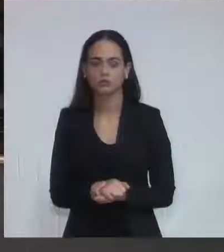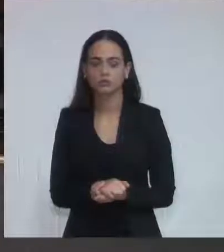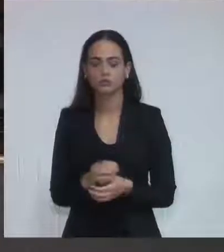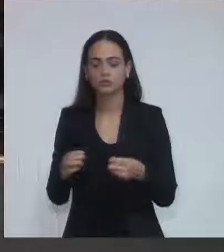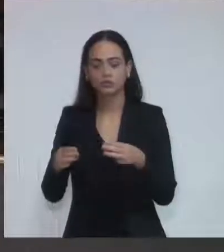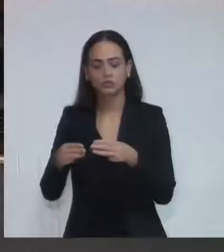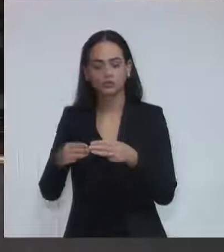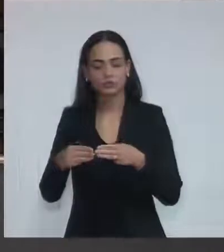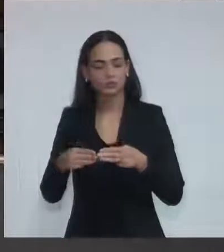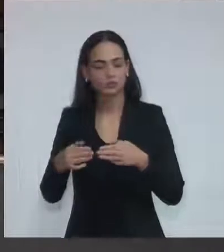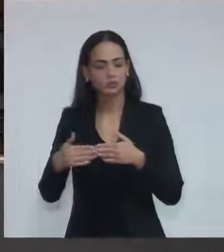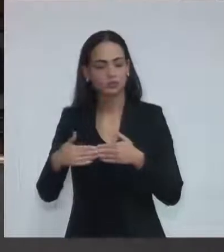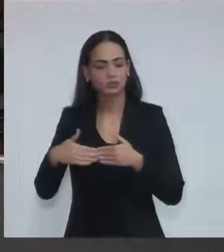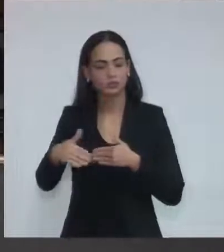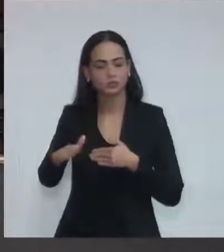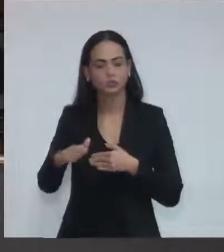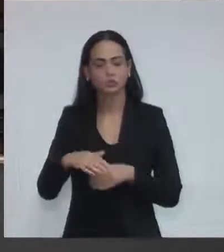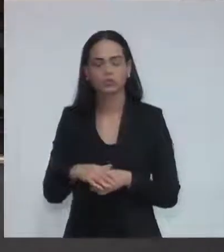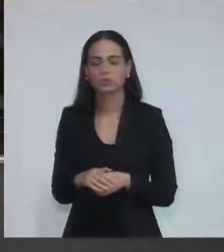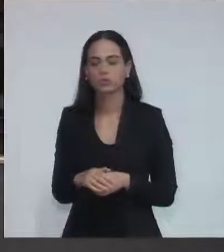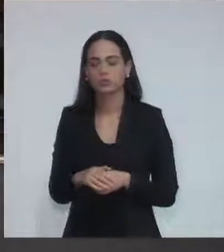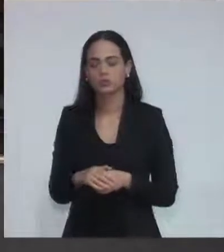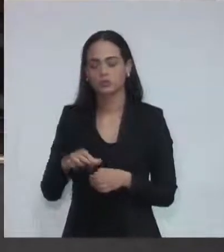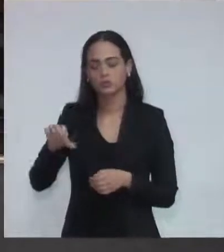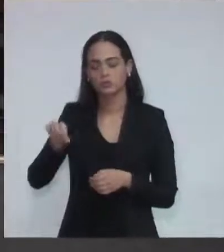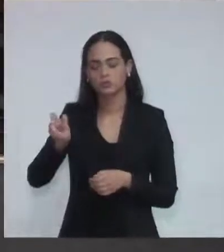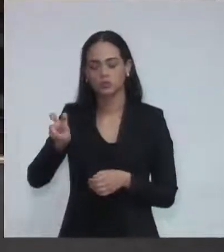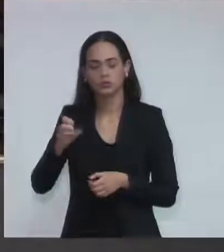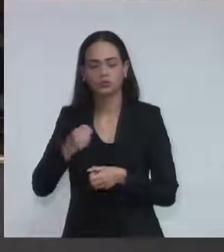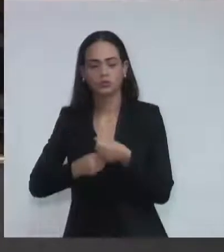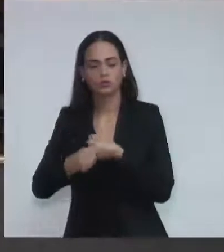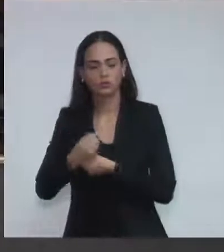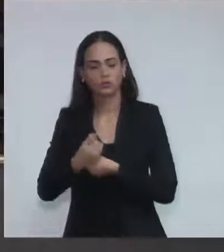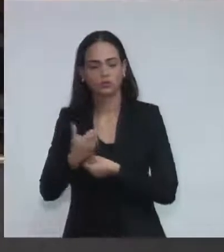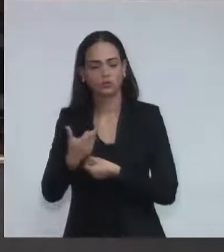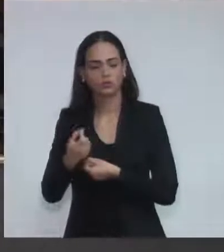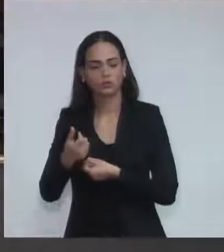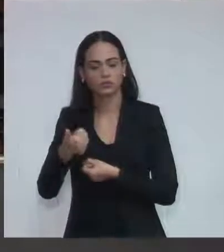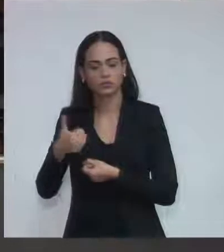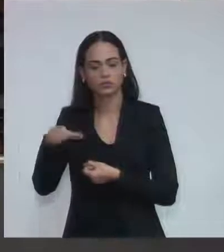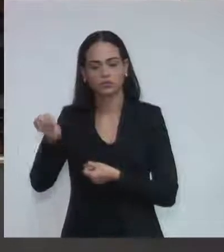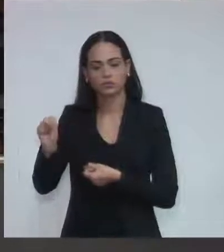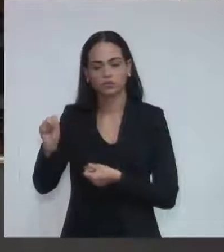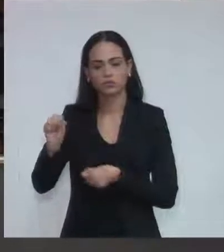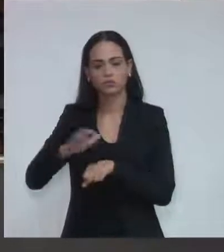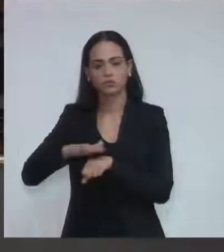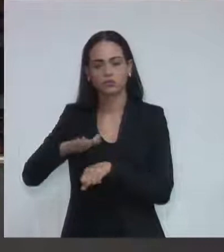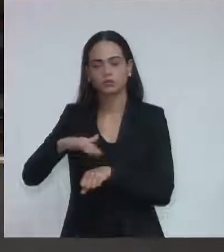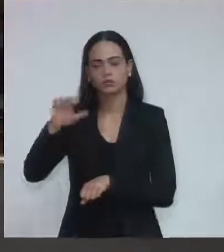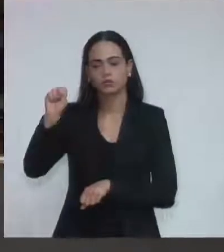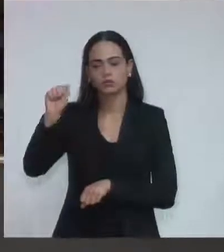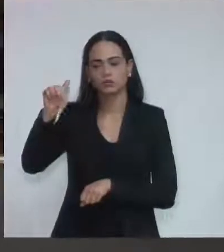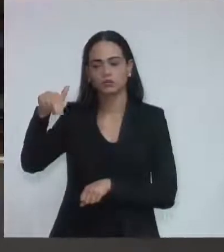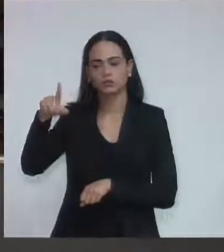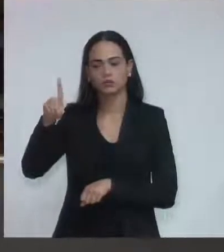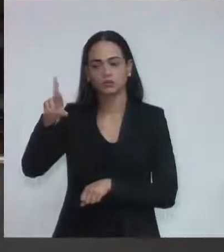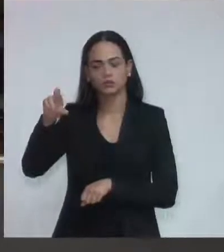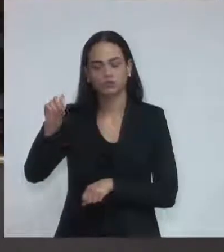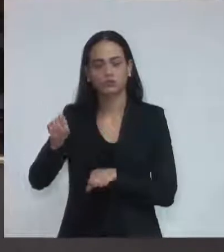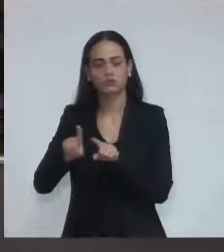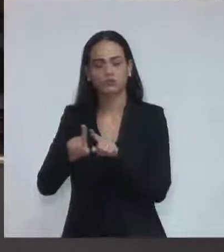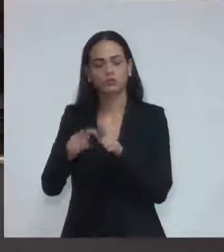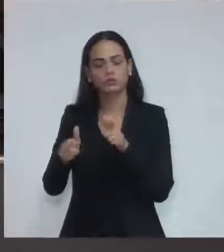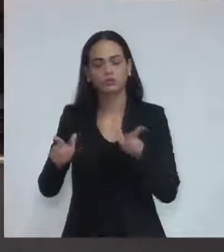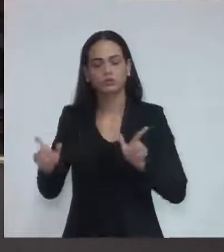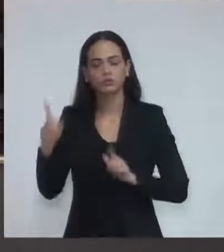Moções. Moção número 95, 2018. Autoria vereador Sandro Rebeca, subscrito por vereadores. A